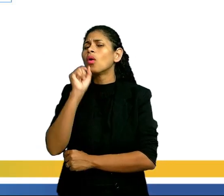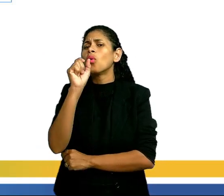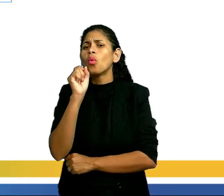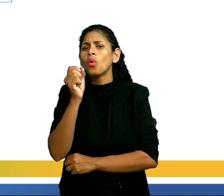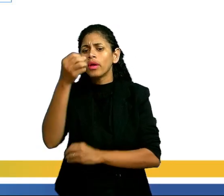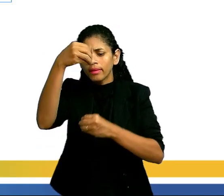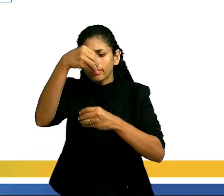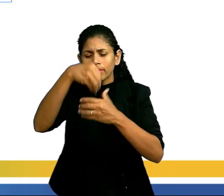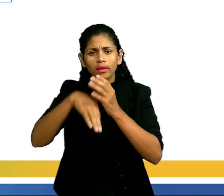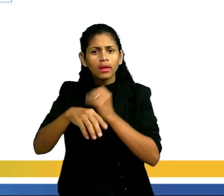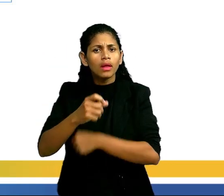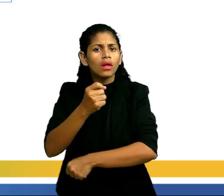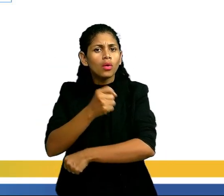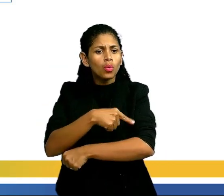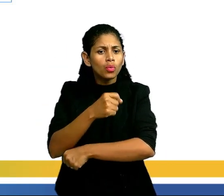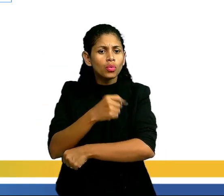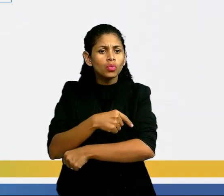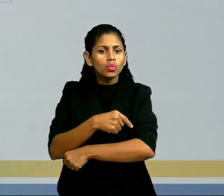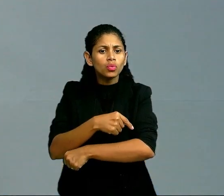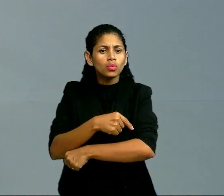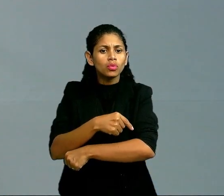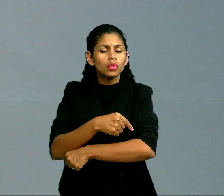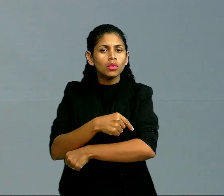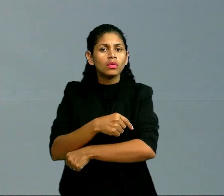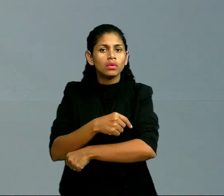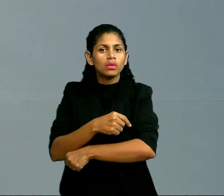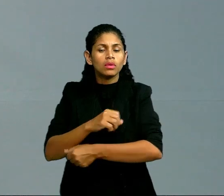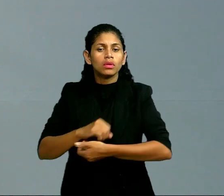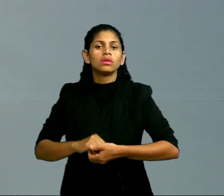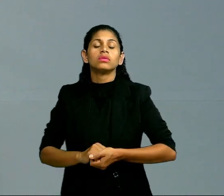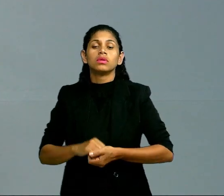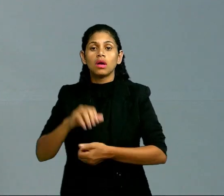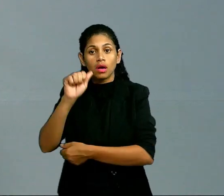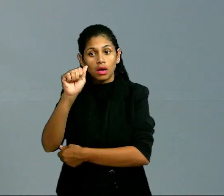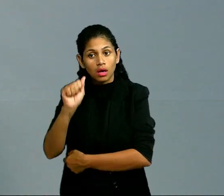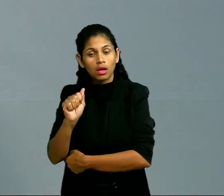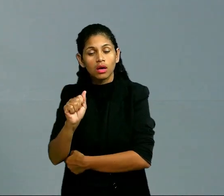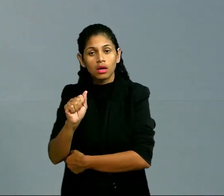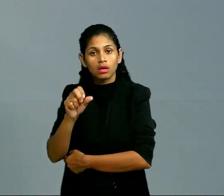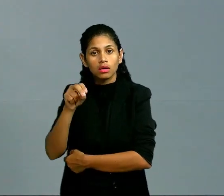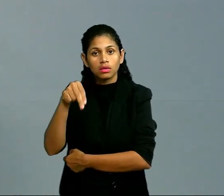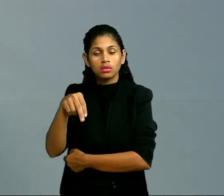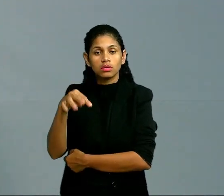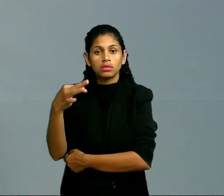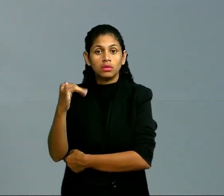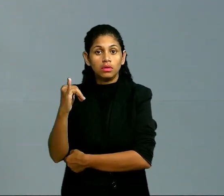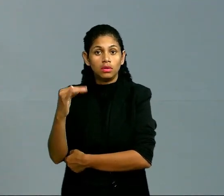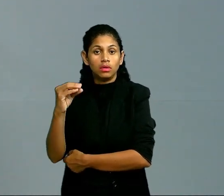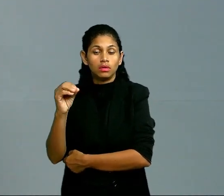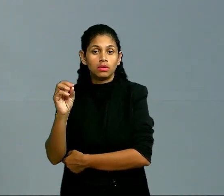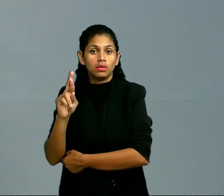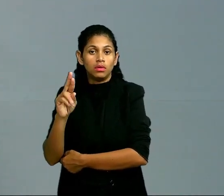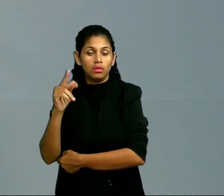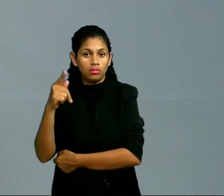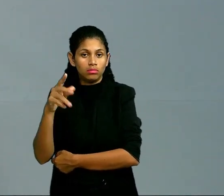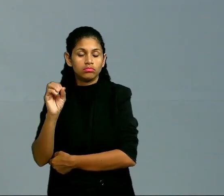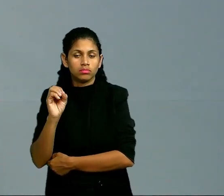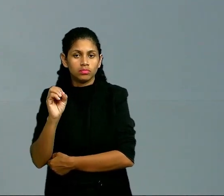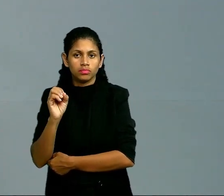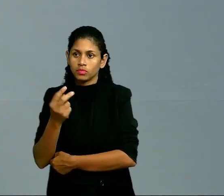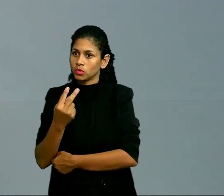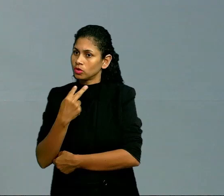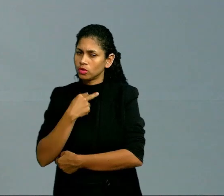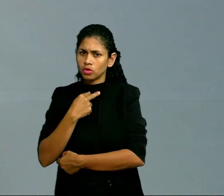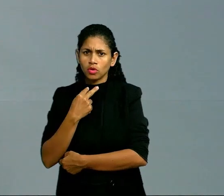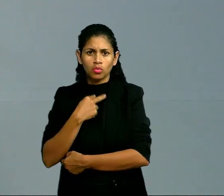atua como cura e a duração dele é temporária. Não é à toa, pessoal, que quando a pessoa ela não pode estar tomando